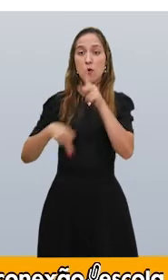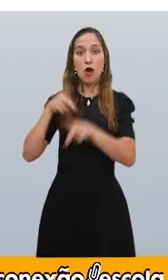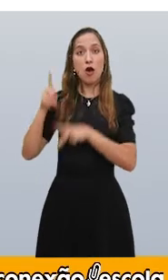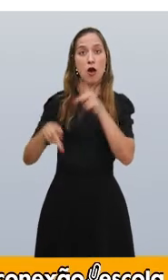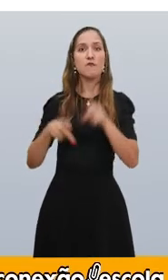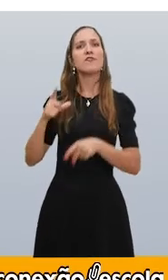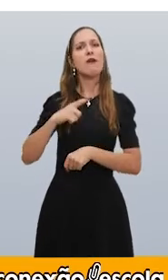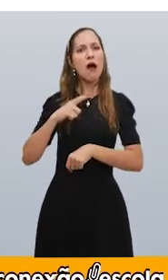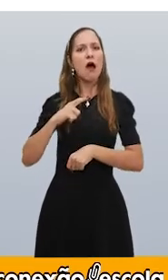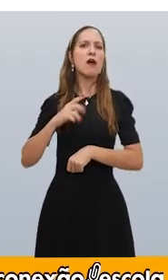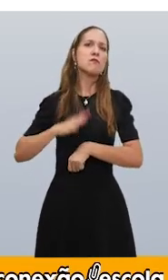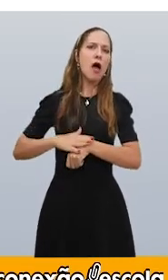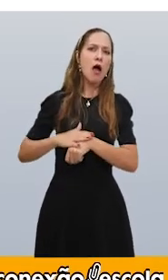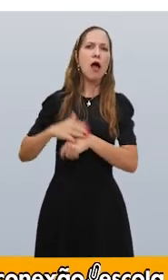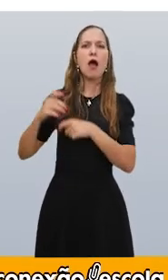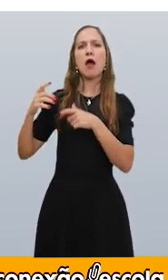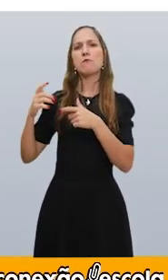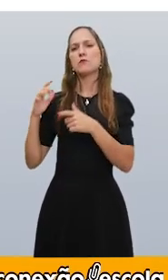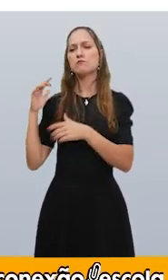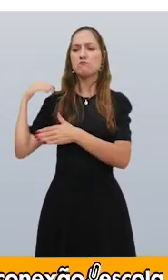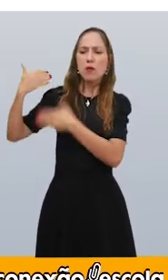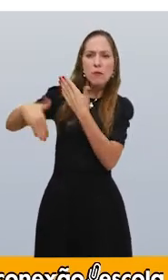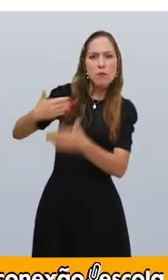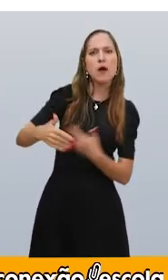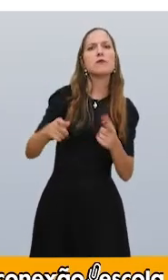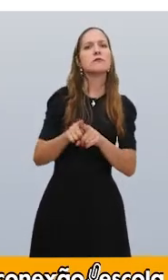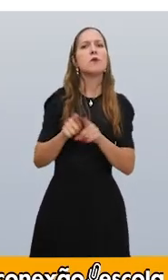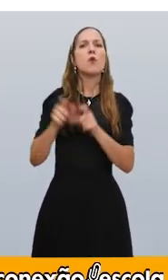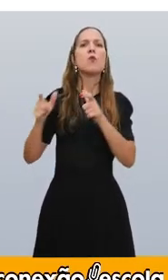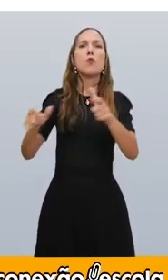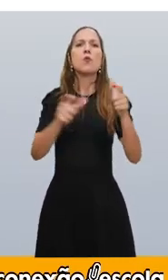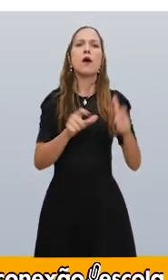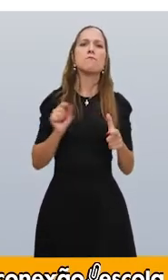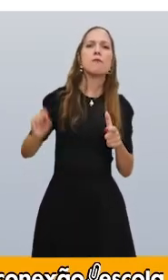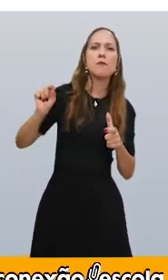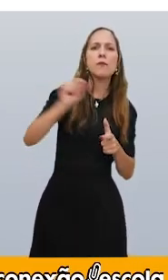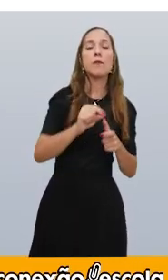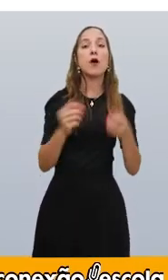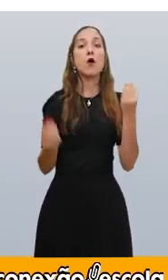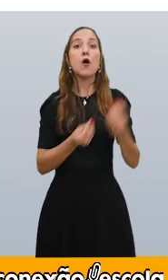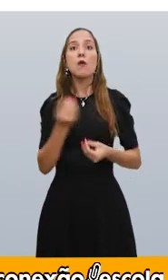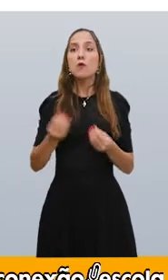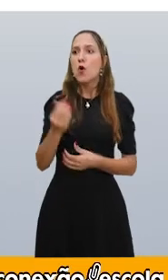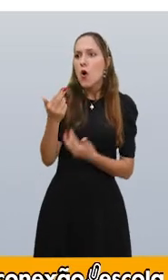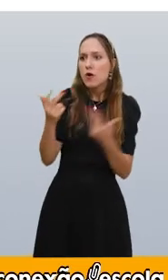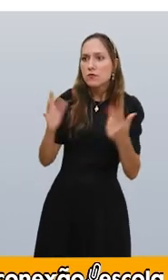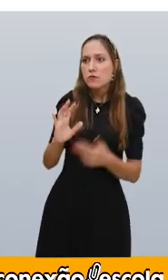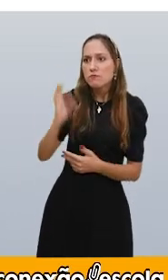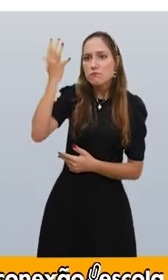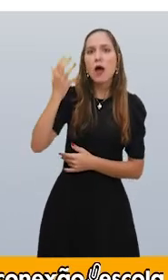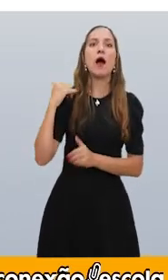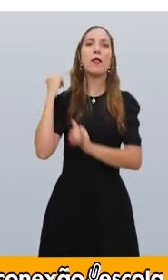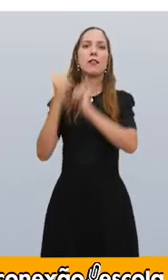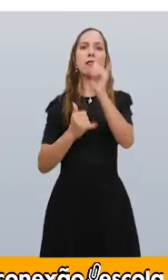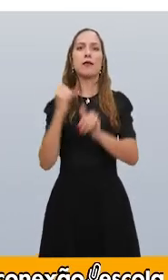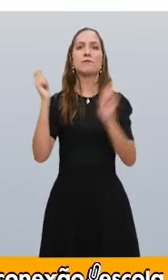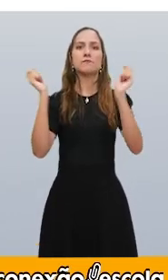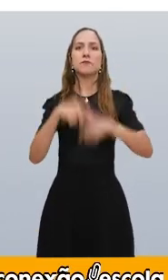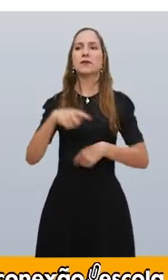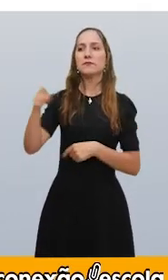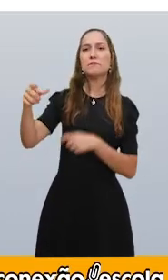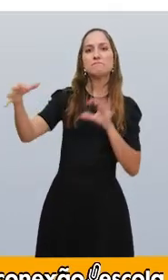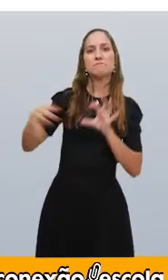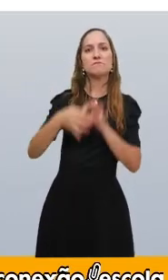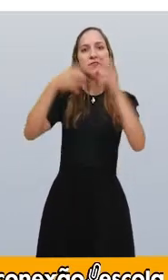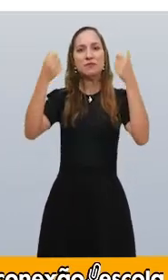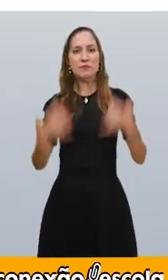de diferentes tempos e lugares com a maneira de explicar o que acontecia, como o